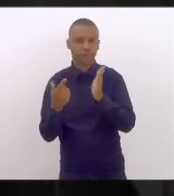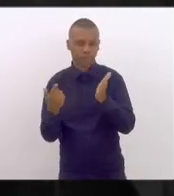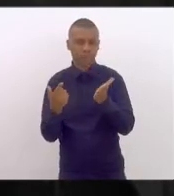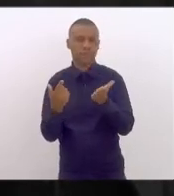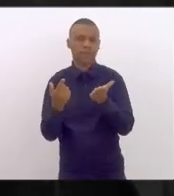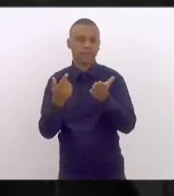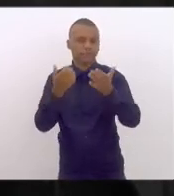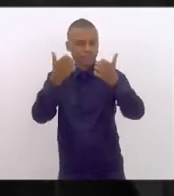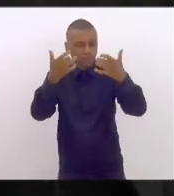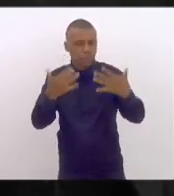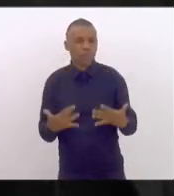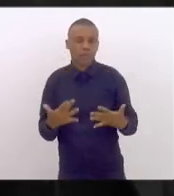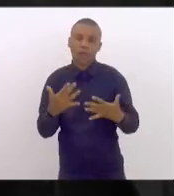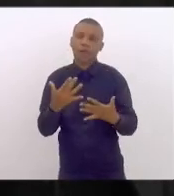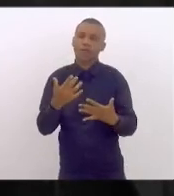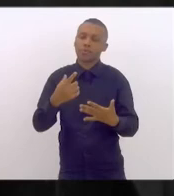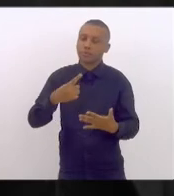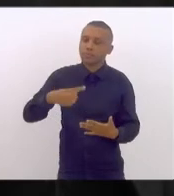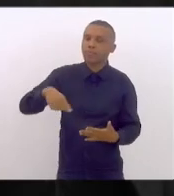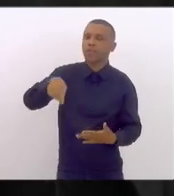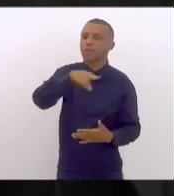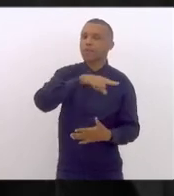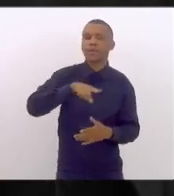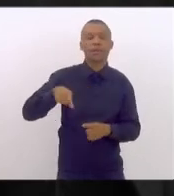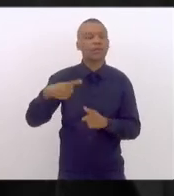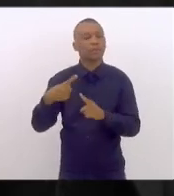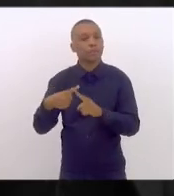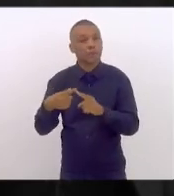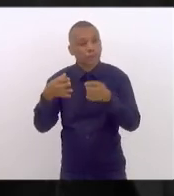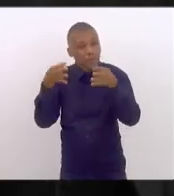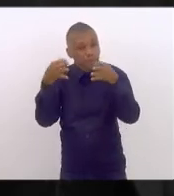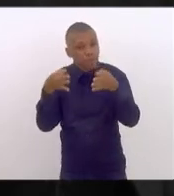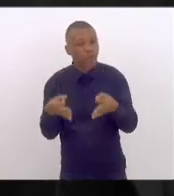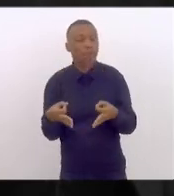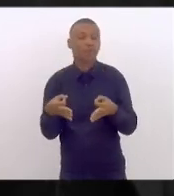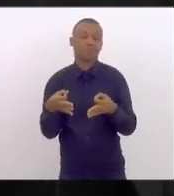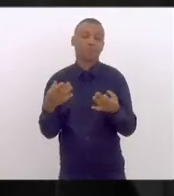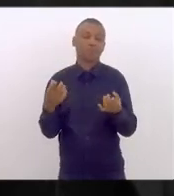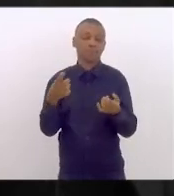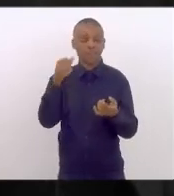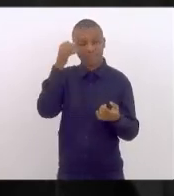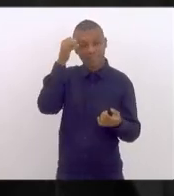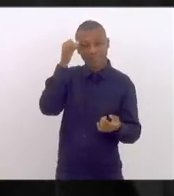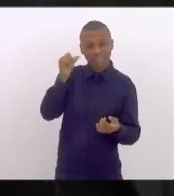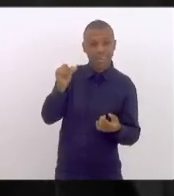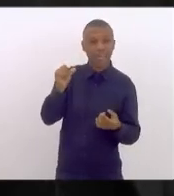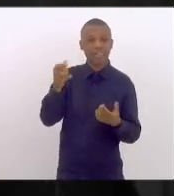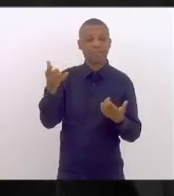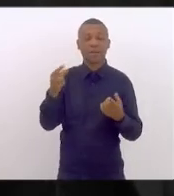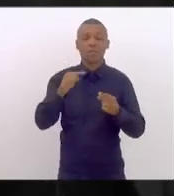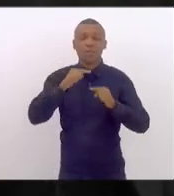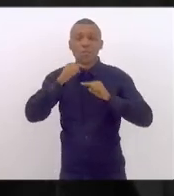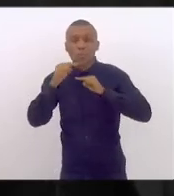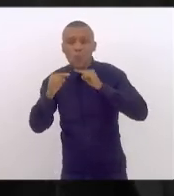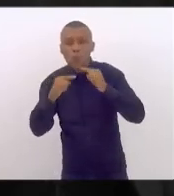intervenção exatamente para que não houvesse nenhuma dúvida e